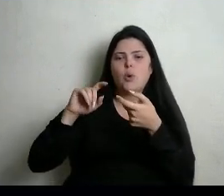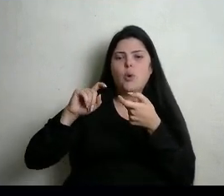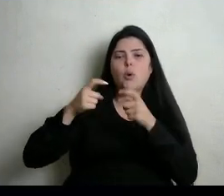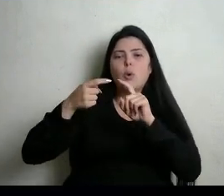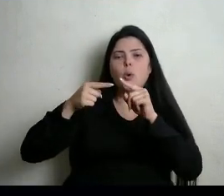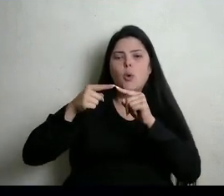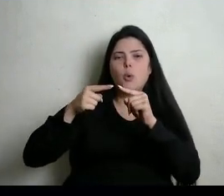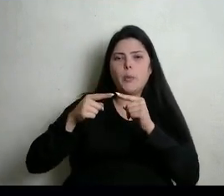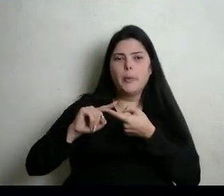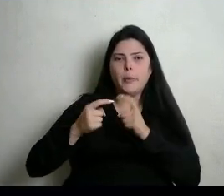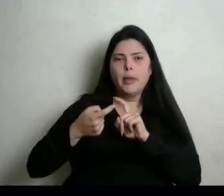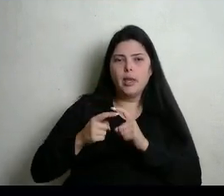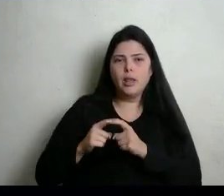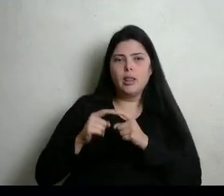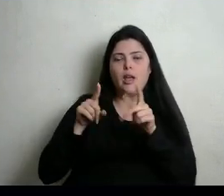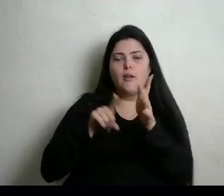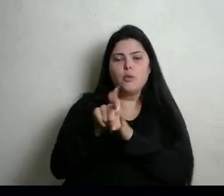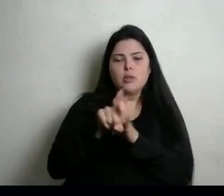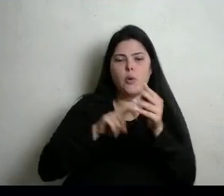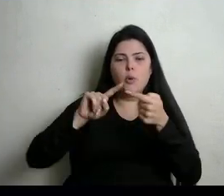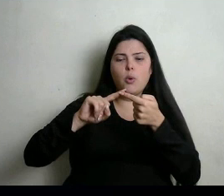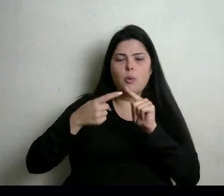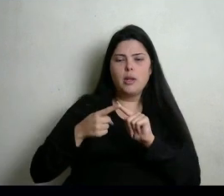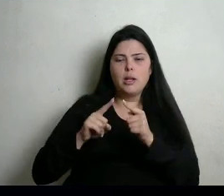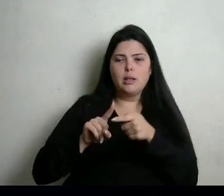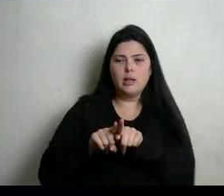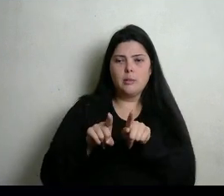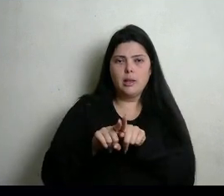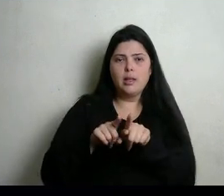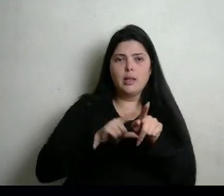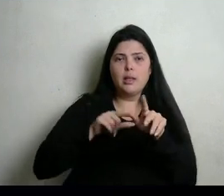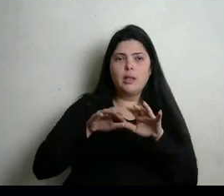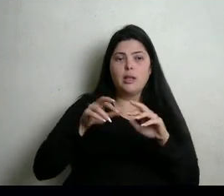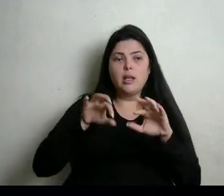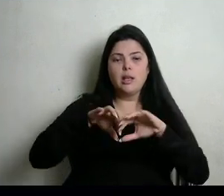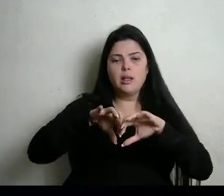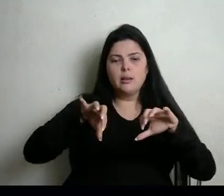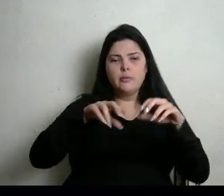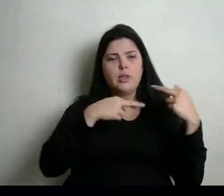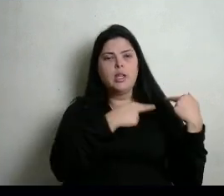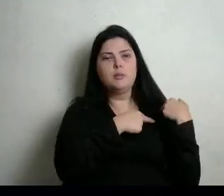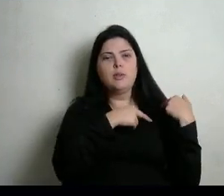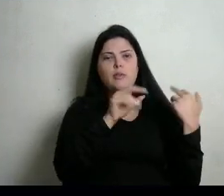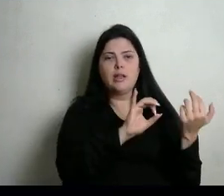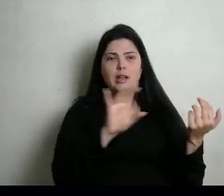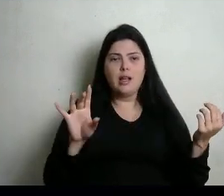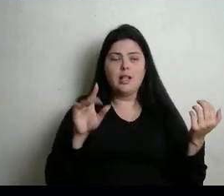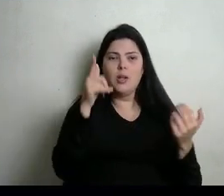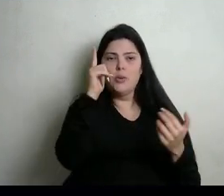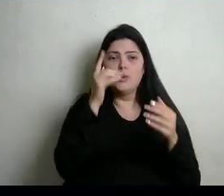sentido, a gente tem uma separação ali de responsabilidades, e ela conseguiu gerar